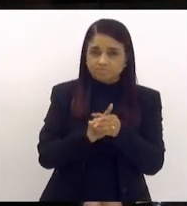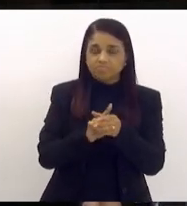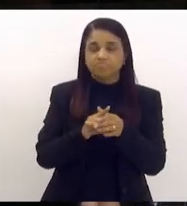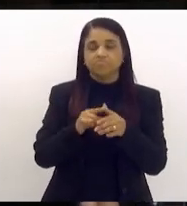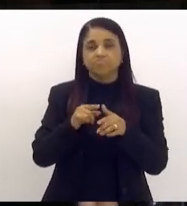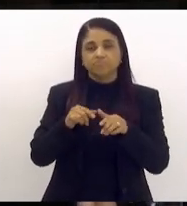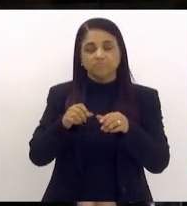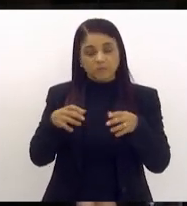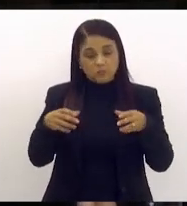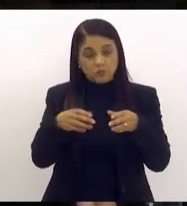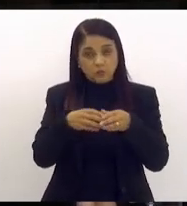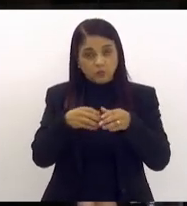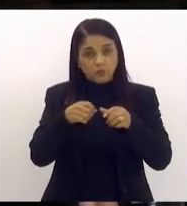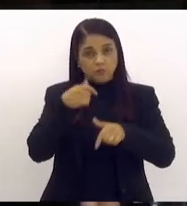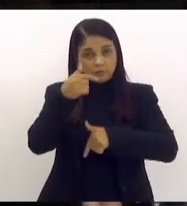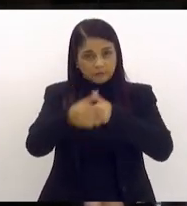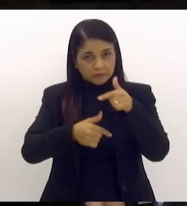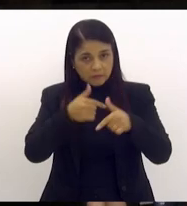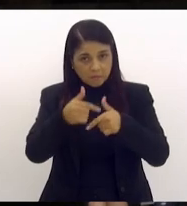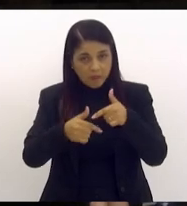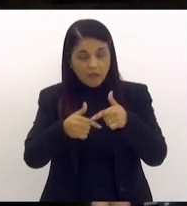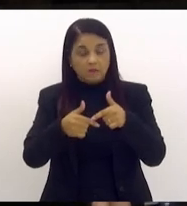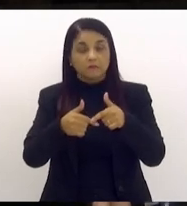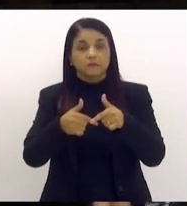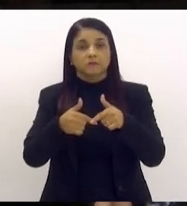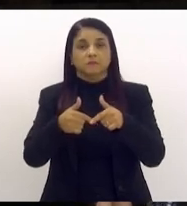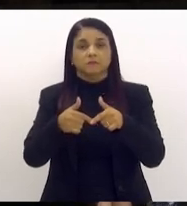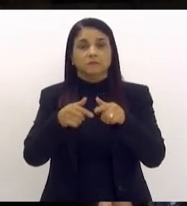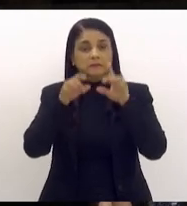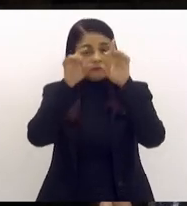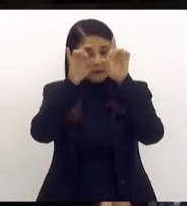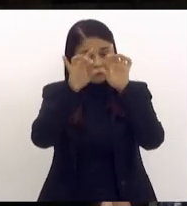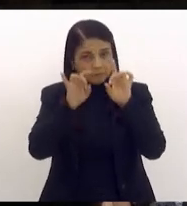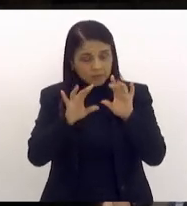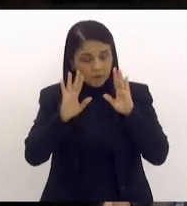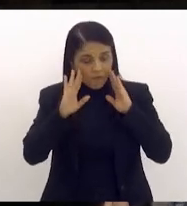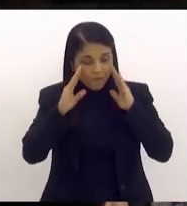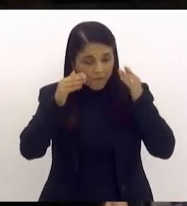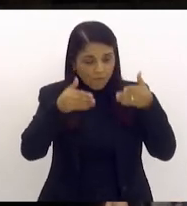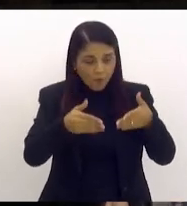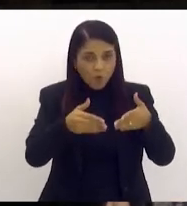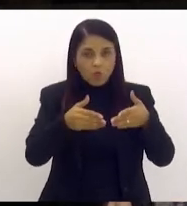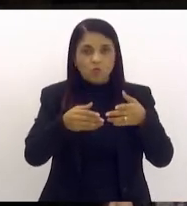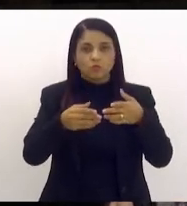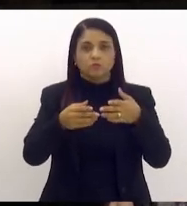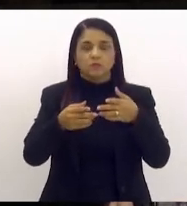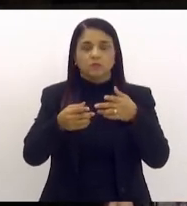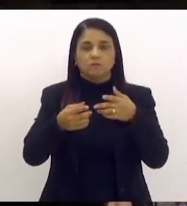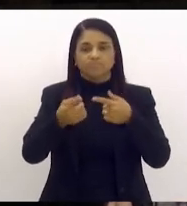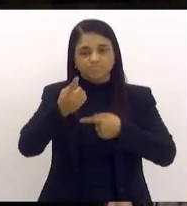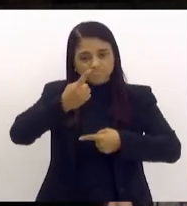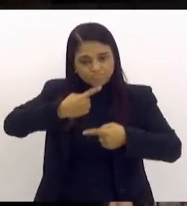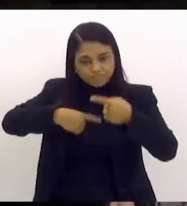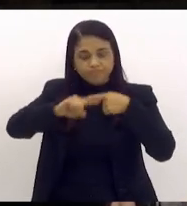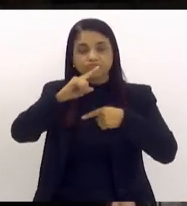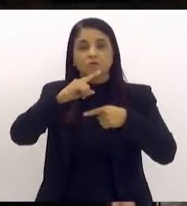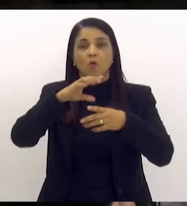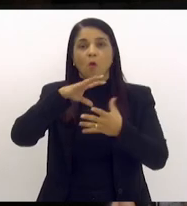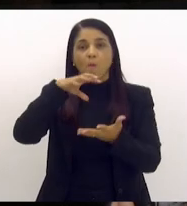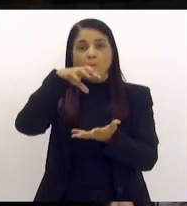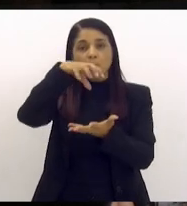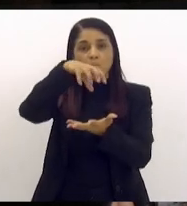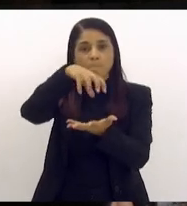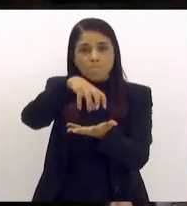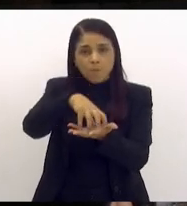frente parlamentar eh que trata em especial da questão da recuperação do Polo gaslub